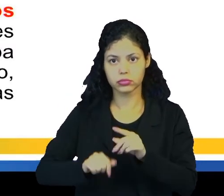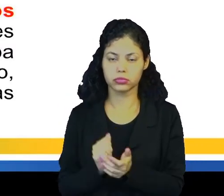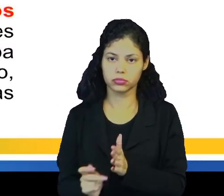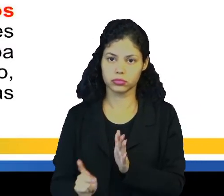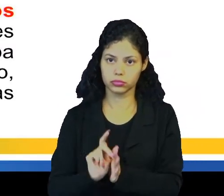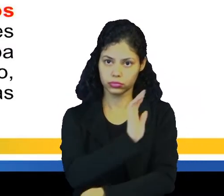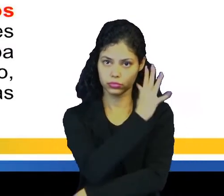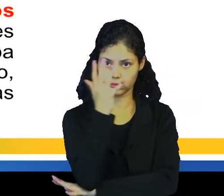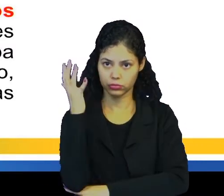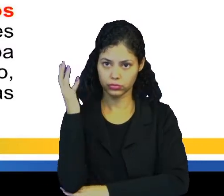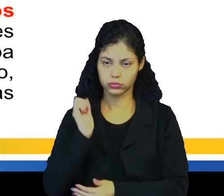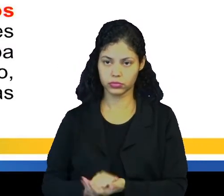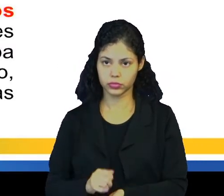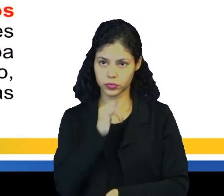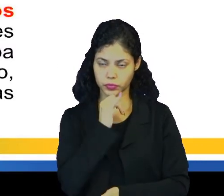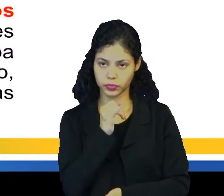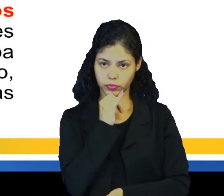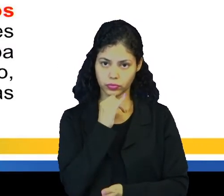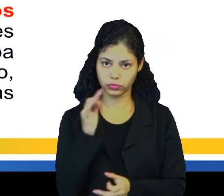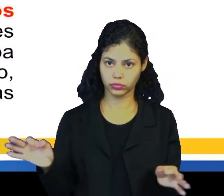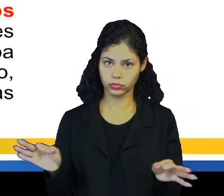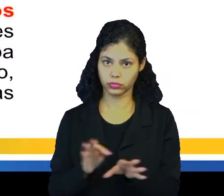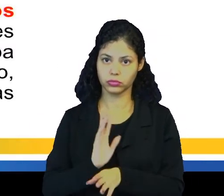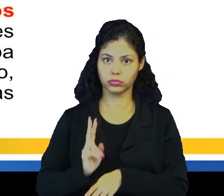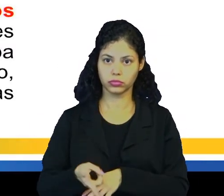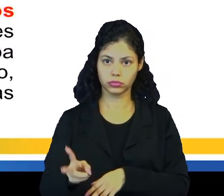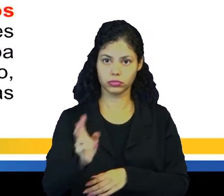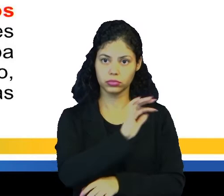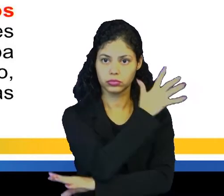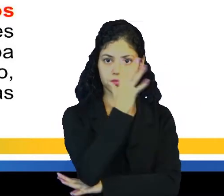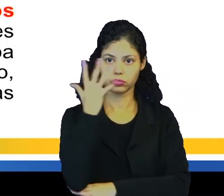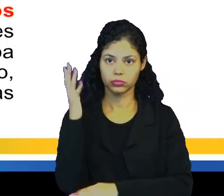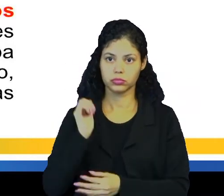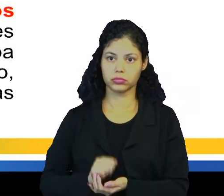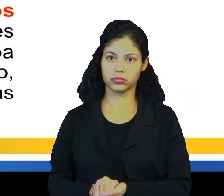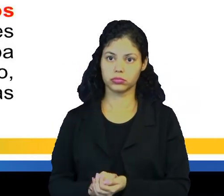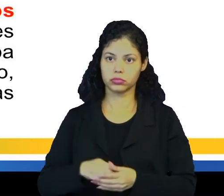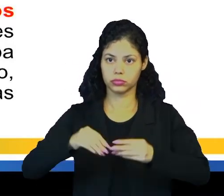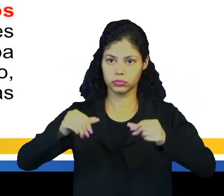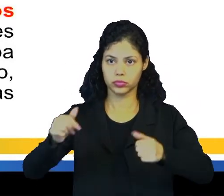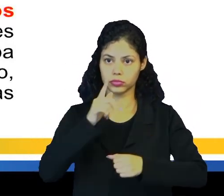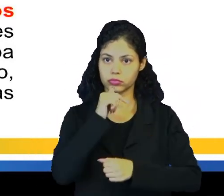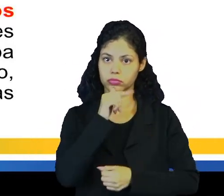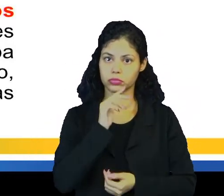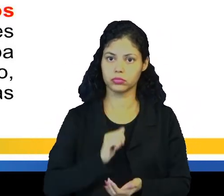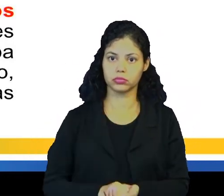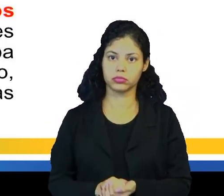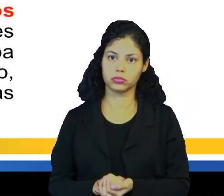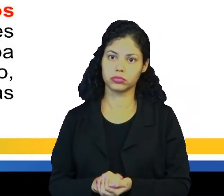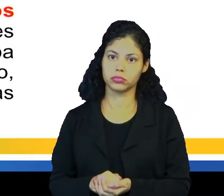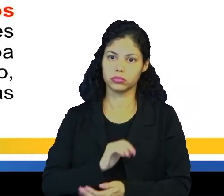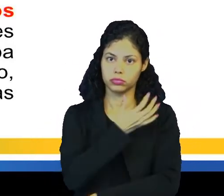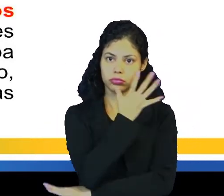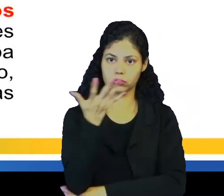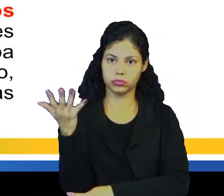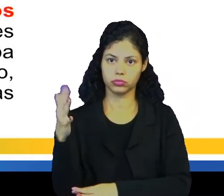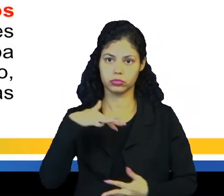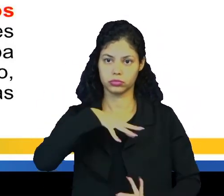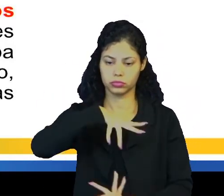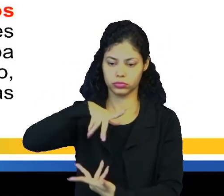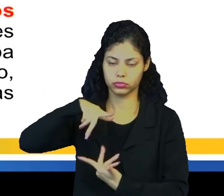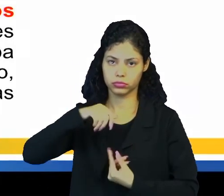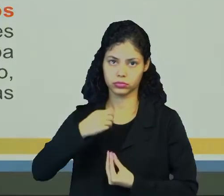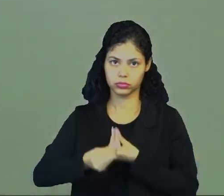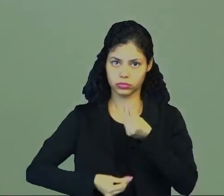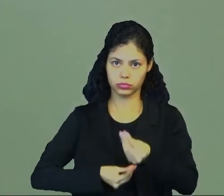recursos naturais, são exemplos de ameaças constantes às florestas, ao solo, às águas, ao meio ambiente, ao